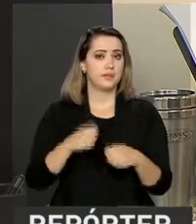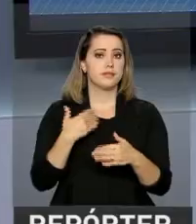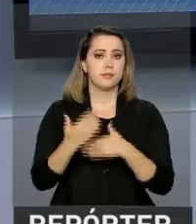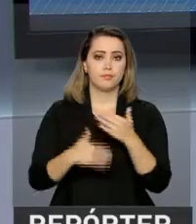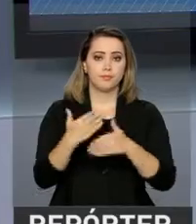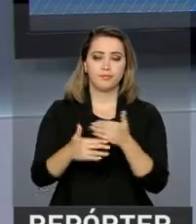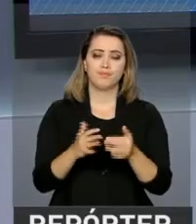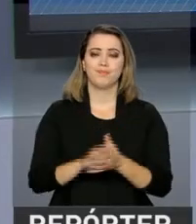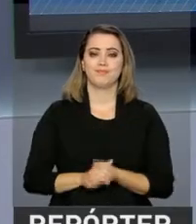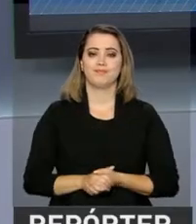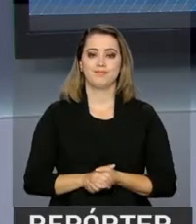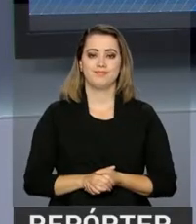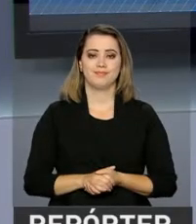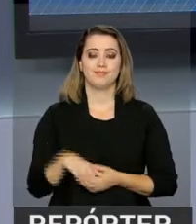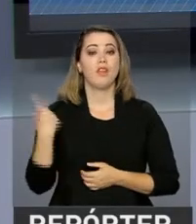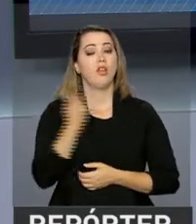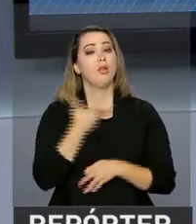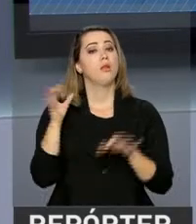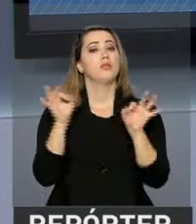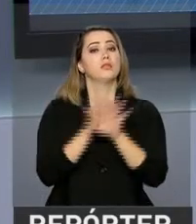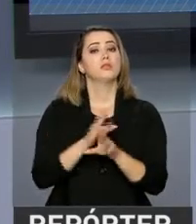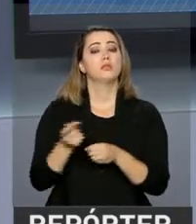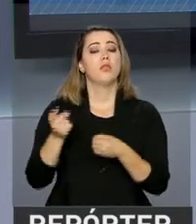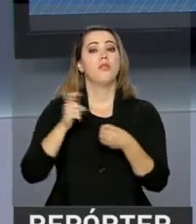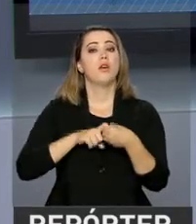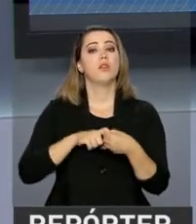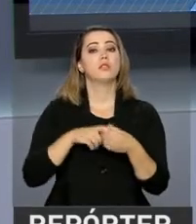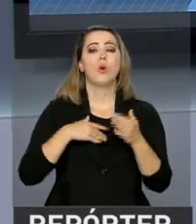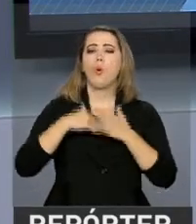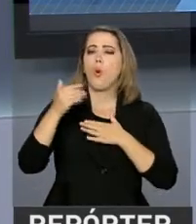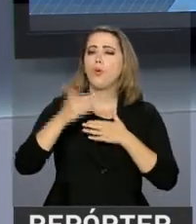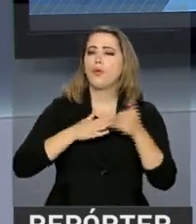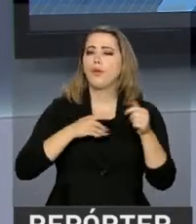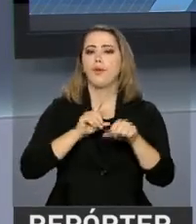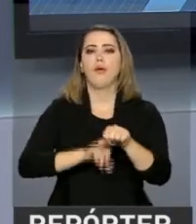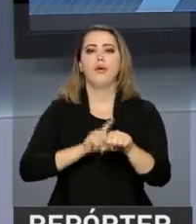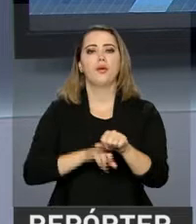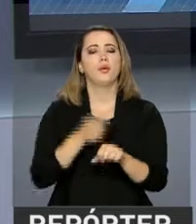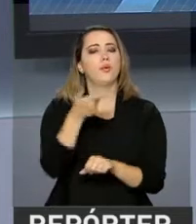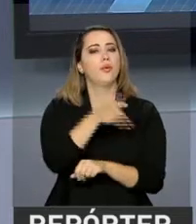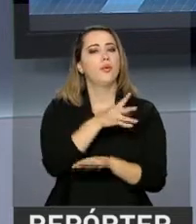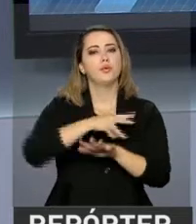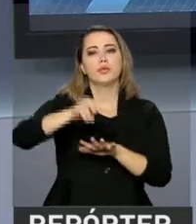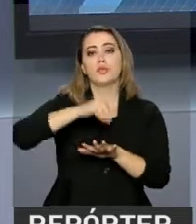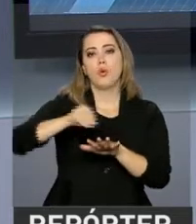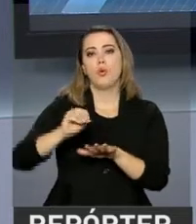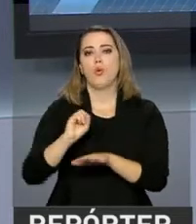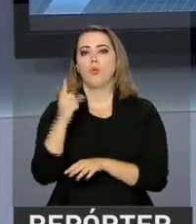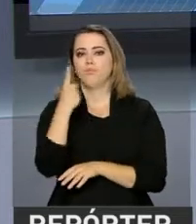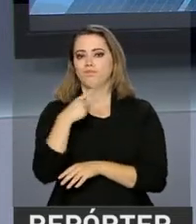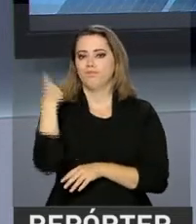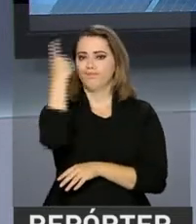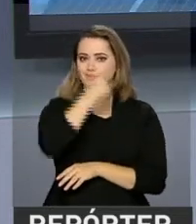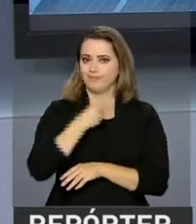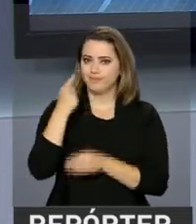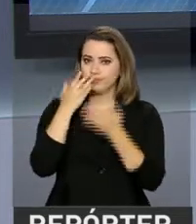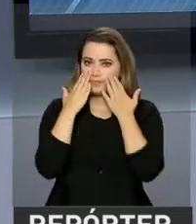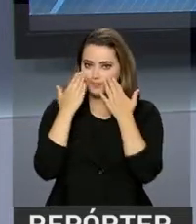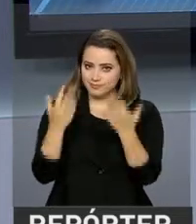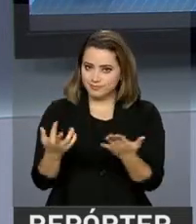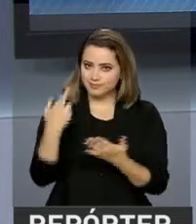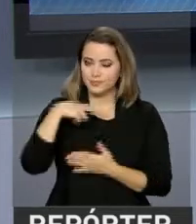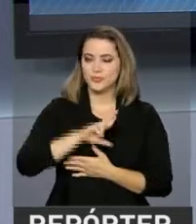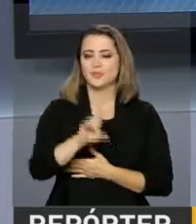manter. Nós ficamos por aqui e voltaremos a qualquer momento com outras informações ou em uma hora na próxima edição do